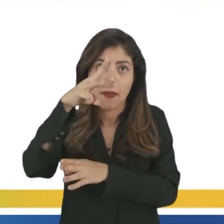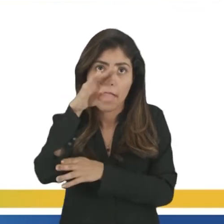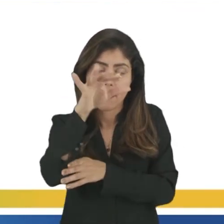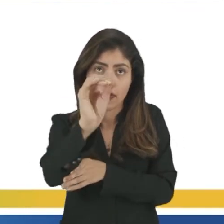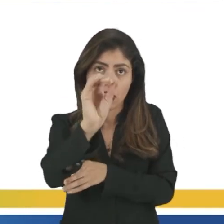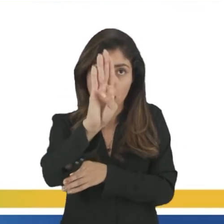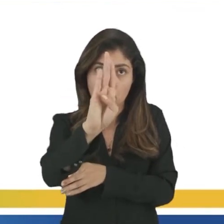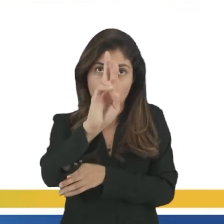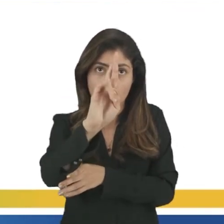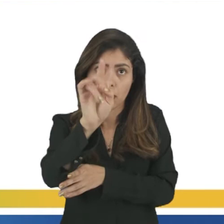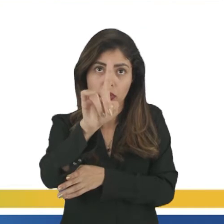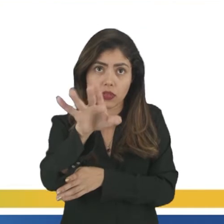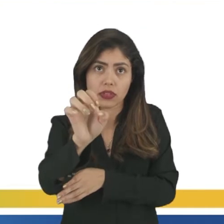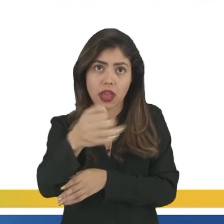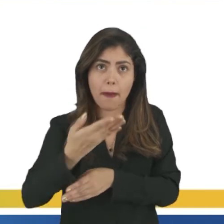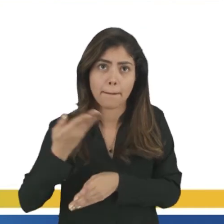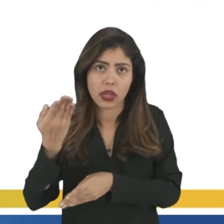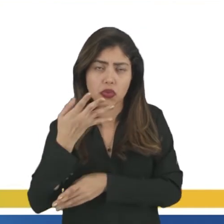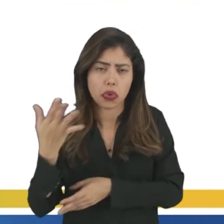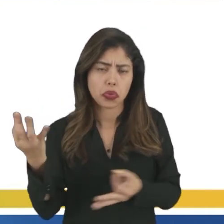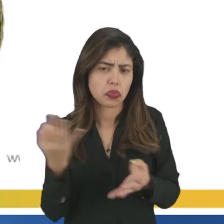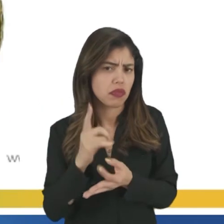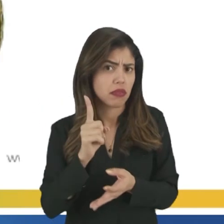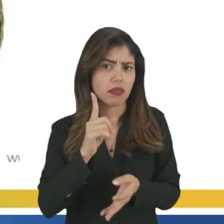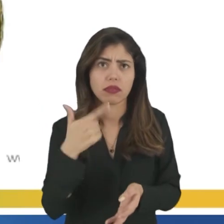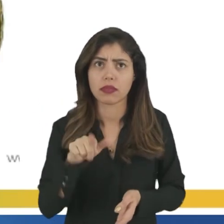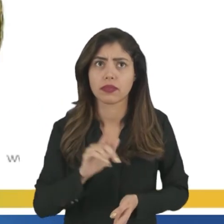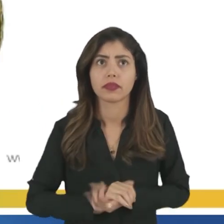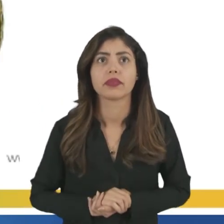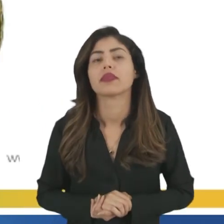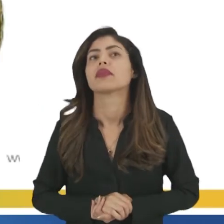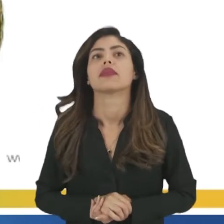e bronze, sem padrões rígidos de beleza.